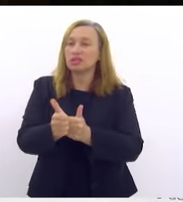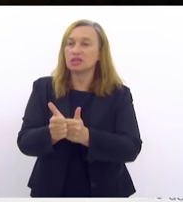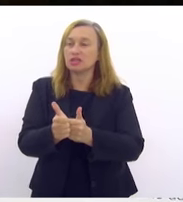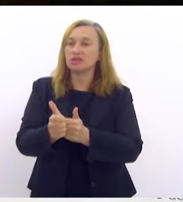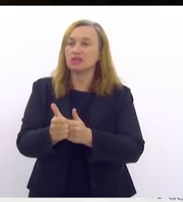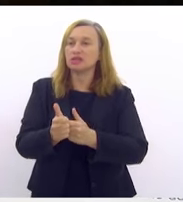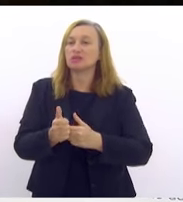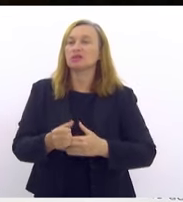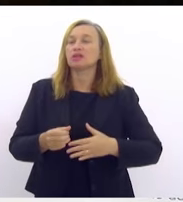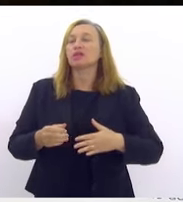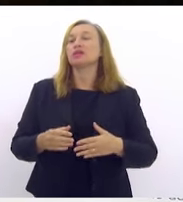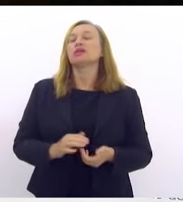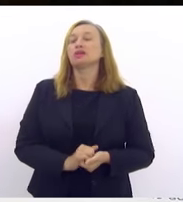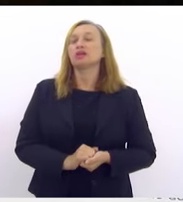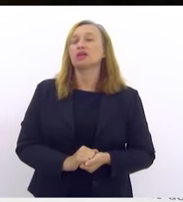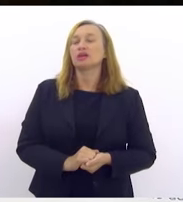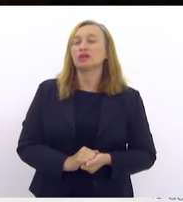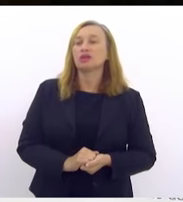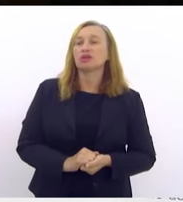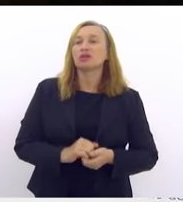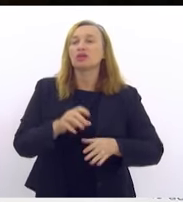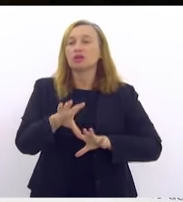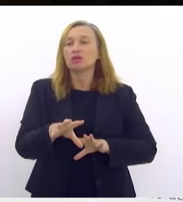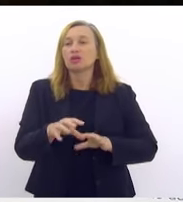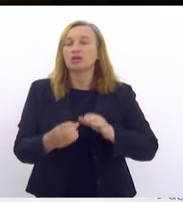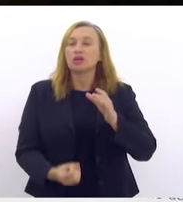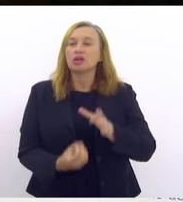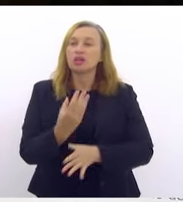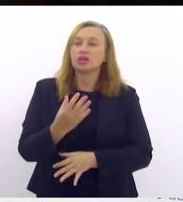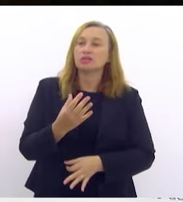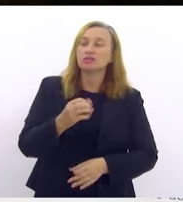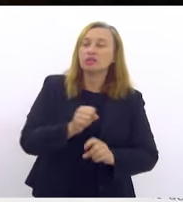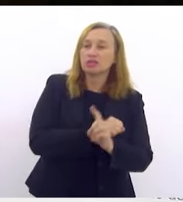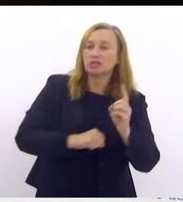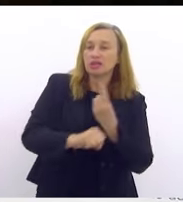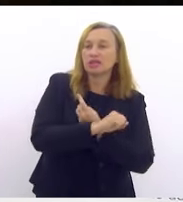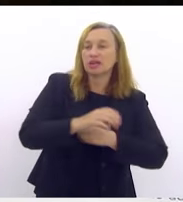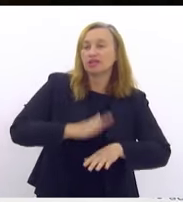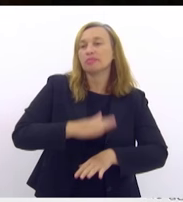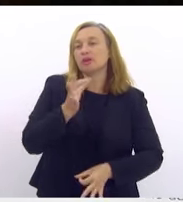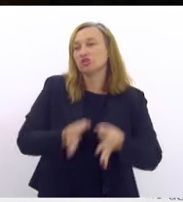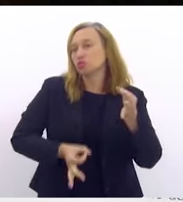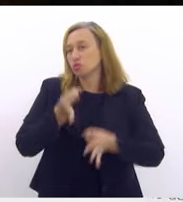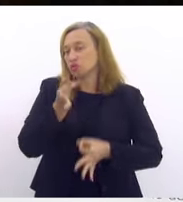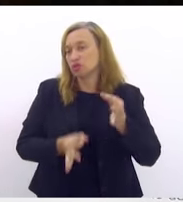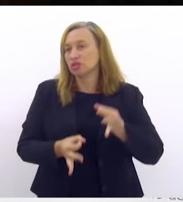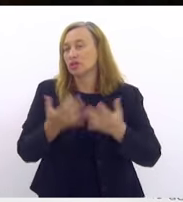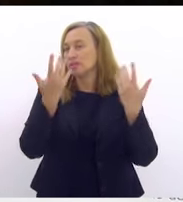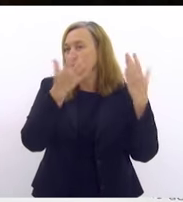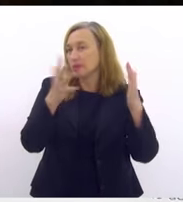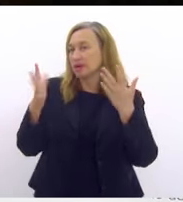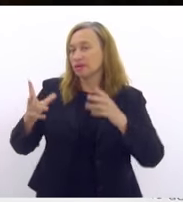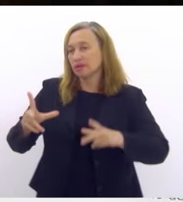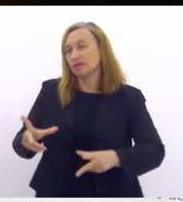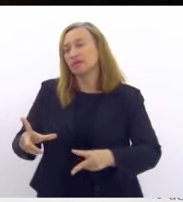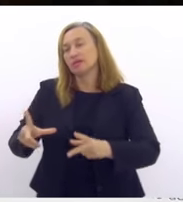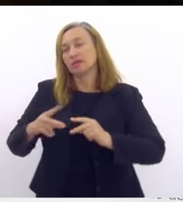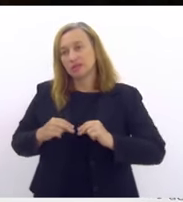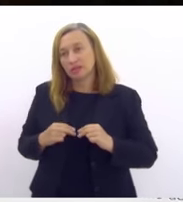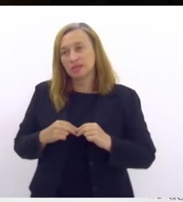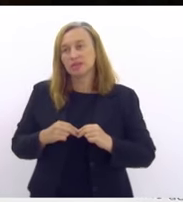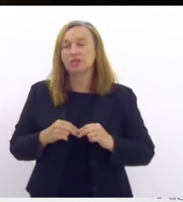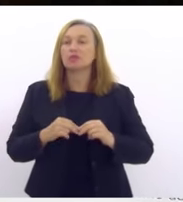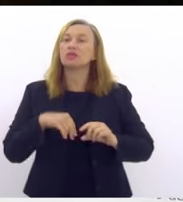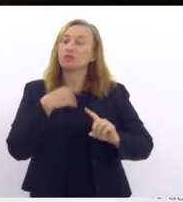Ivan contribuindo para a construção de uma sociedade mais justa e equitativa parabéns pela merecida honraria